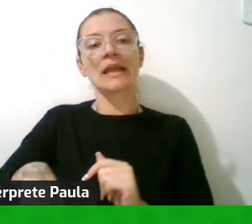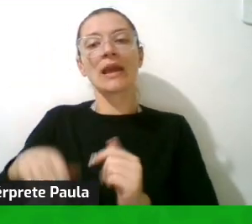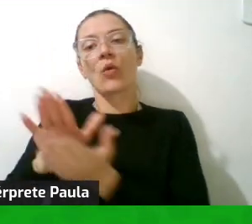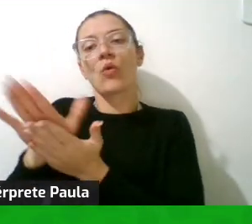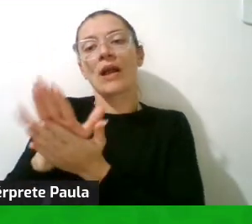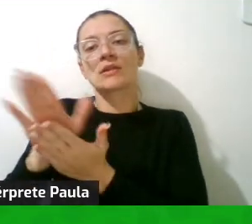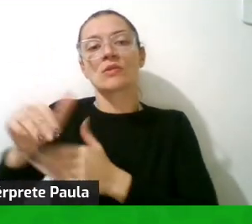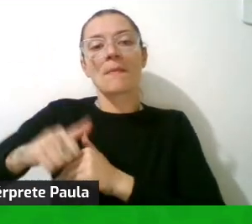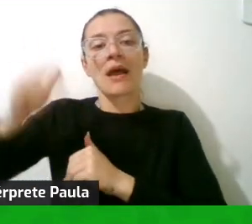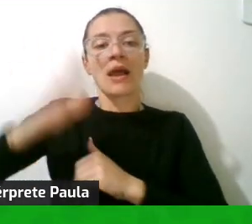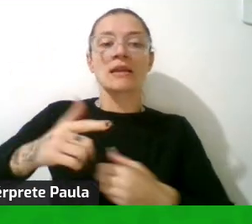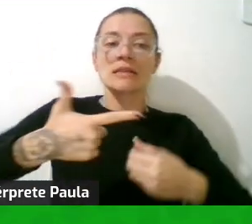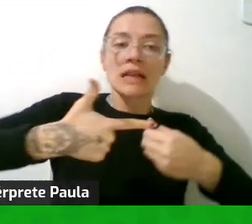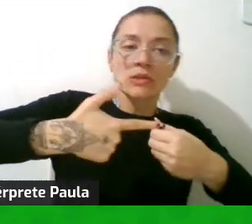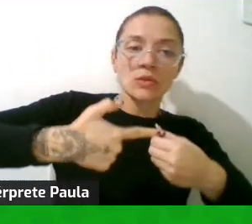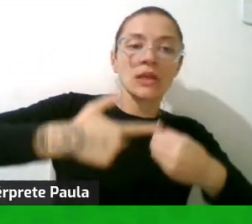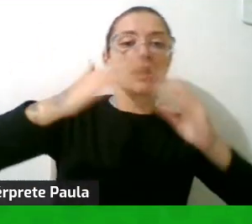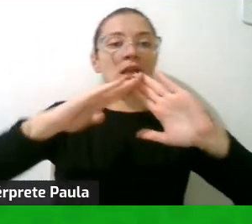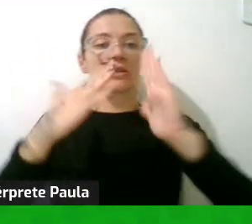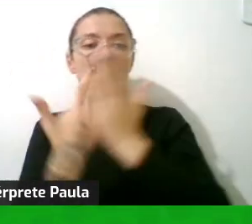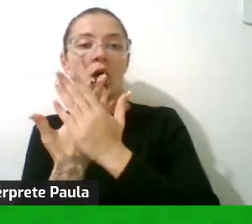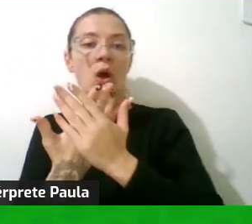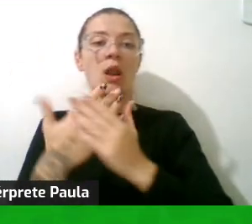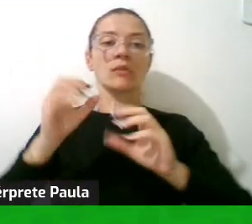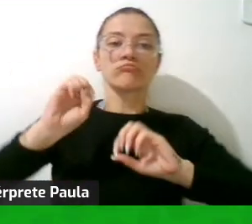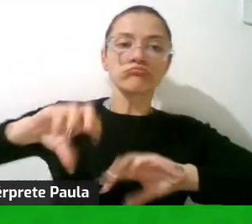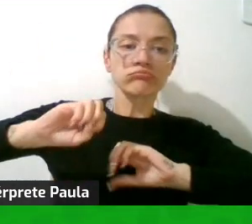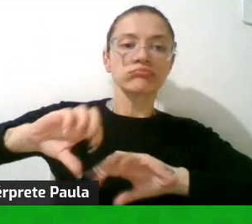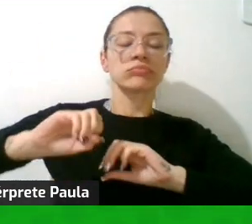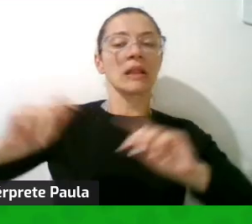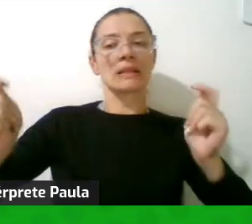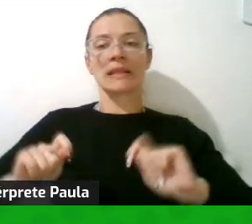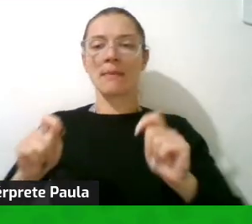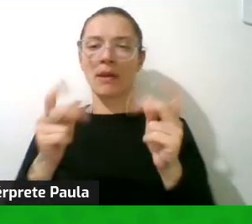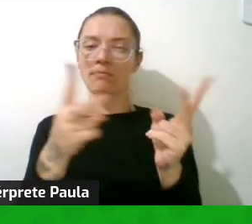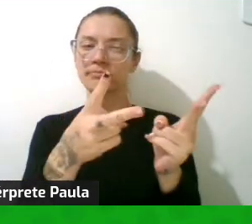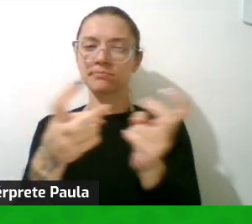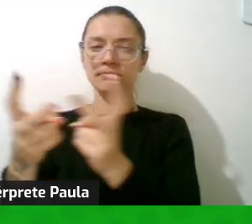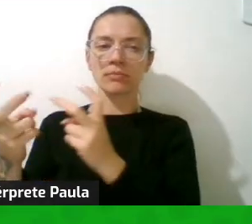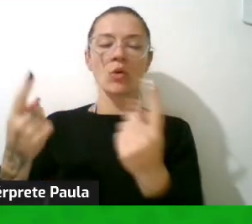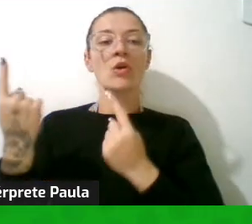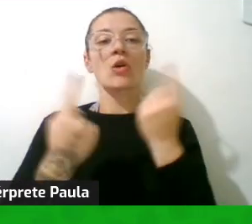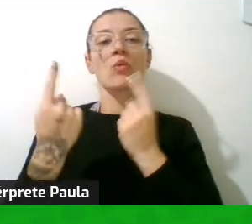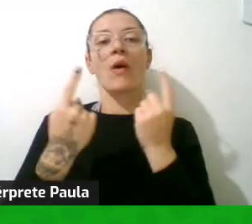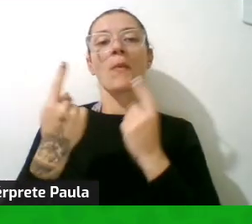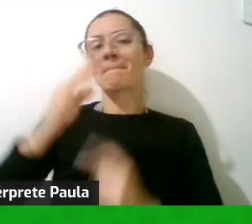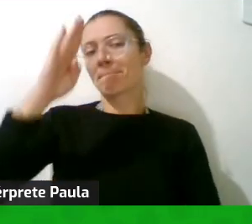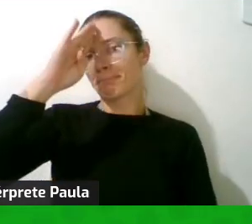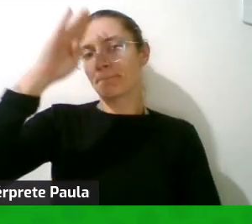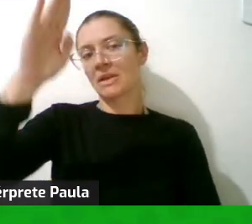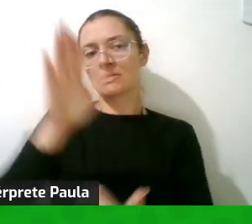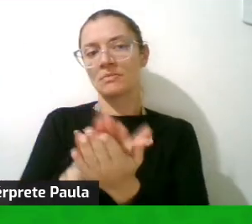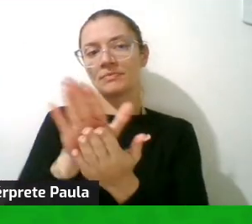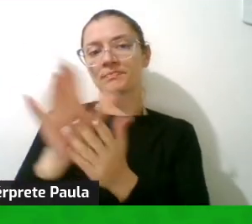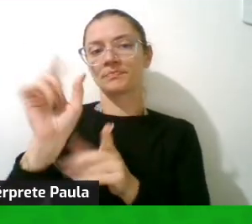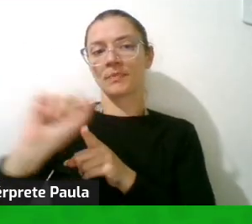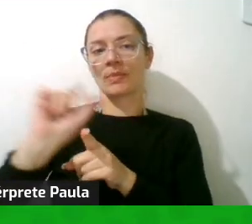combustível. Então, escola, educação, ali você consegue bater o olho e ver qual que é o teu principal gasto no mês.